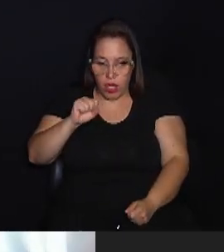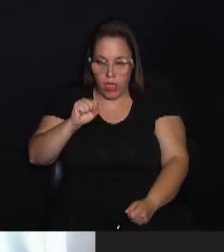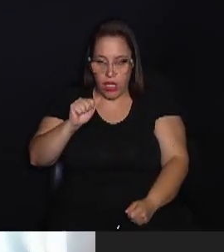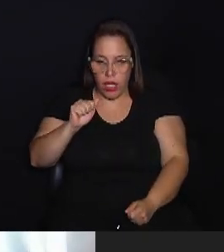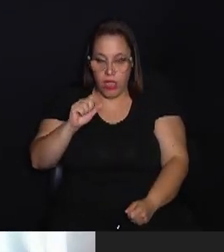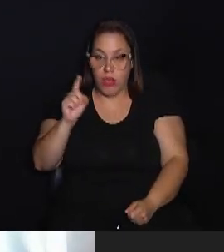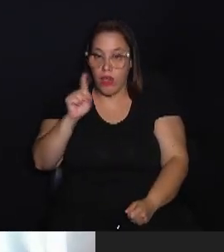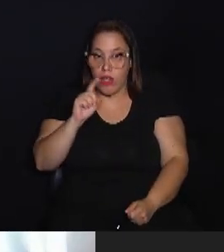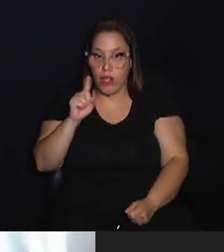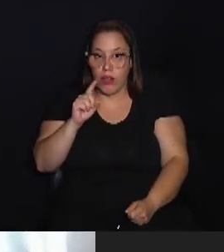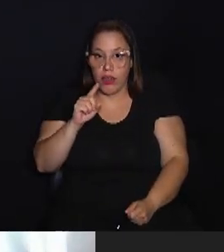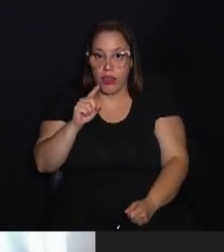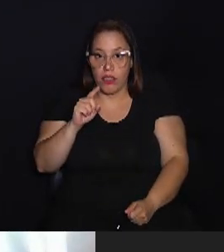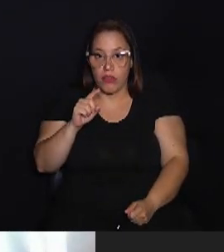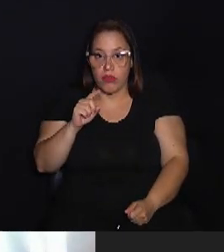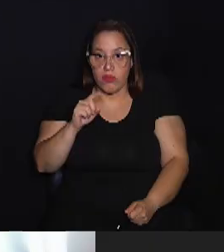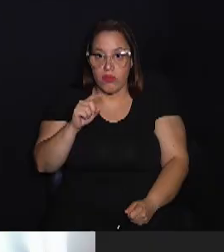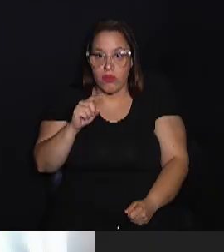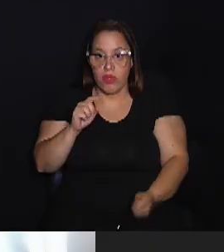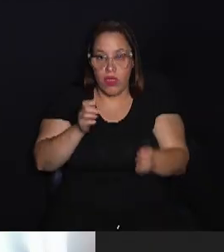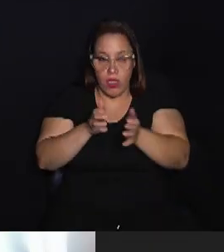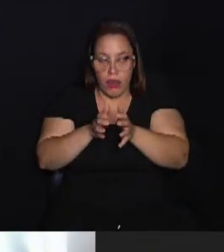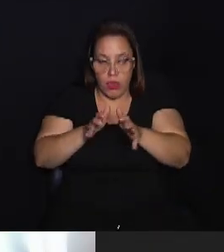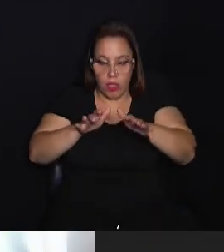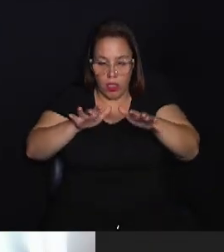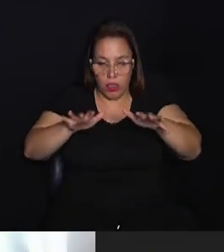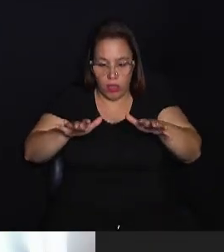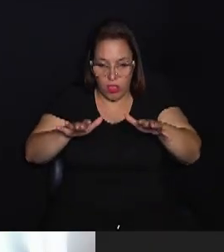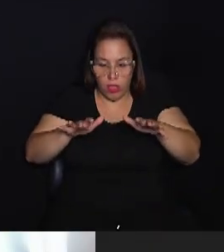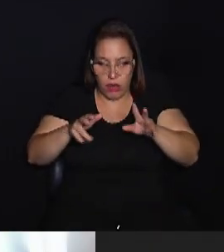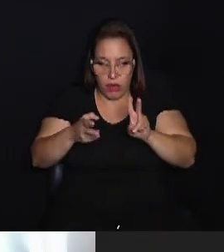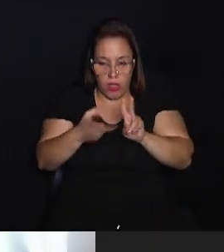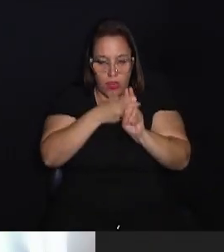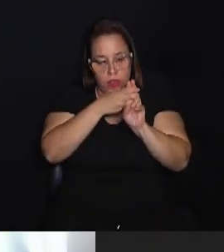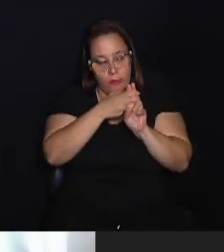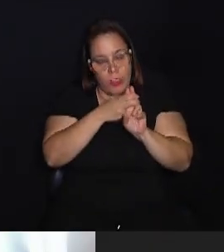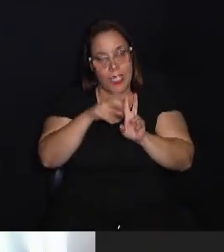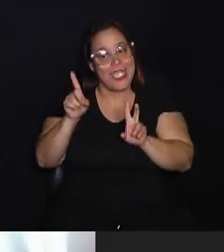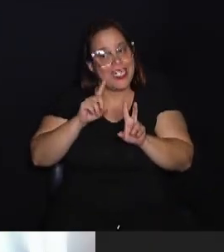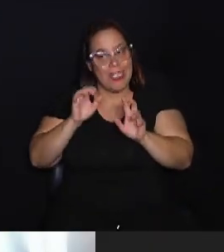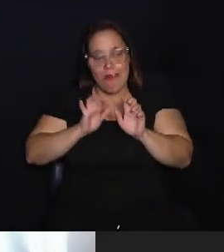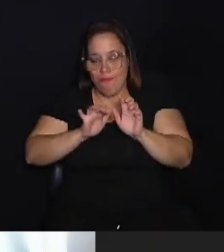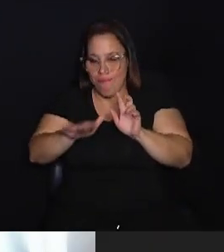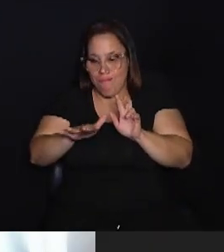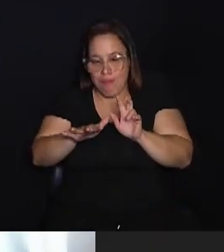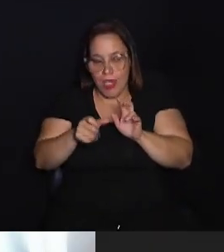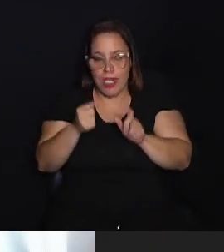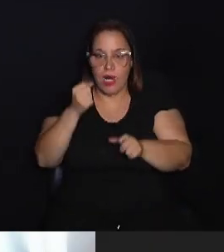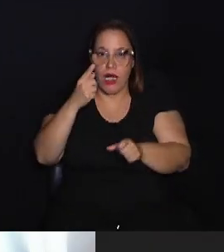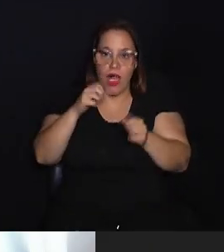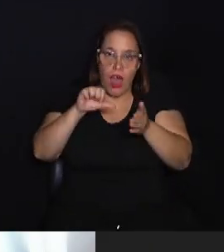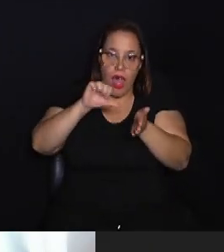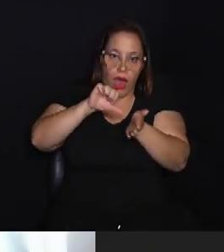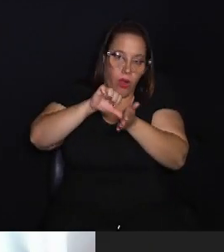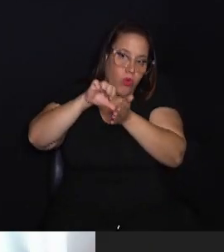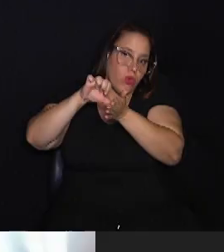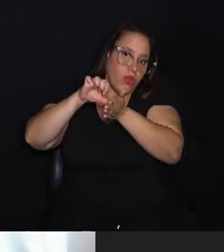é ainda amplamente disponível no Sistema Único de Saúde. Alguns